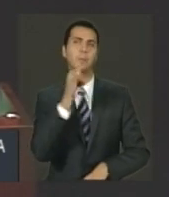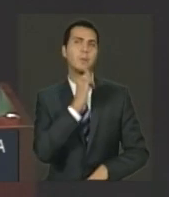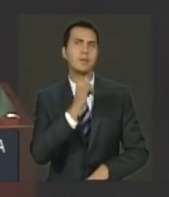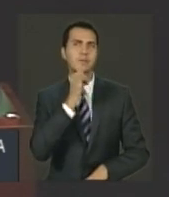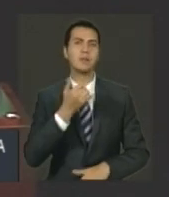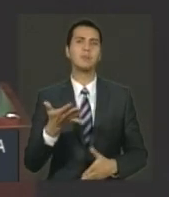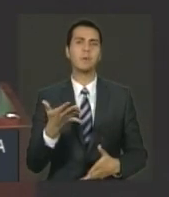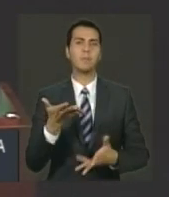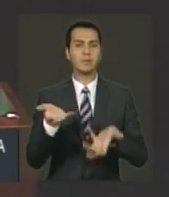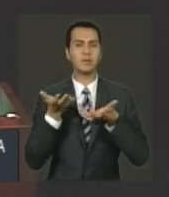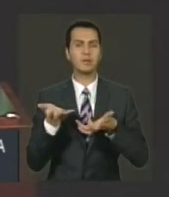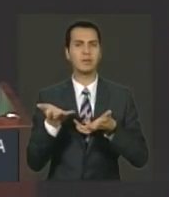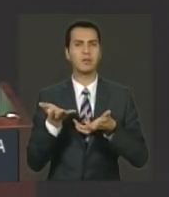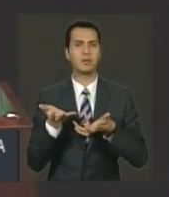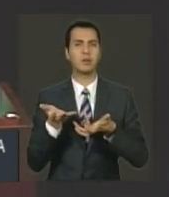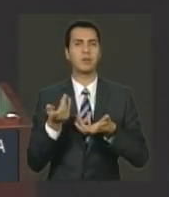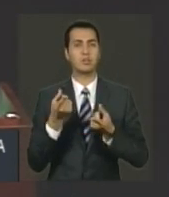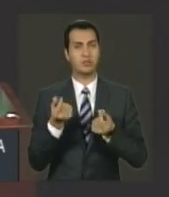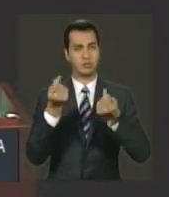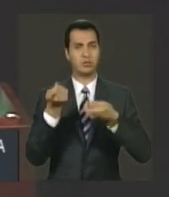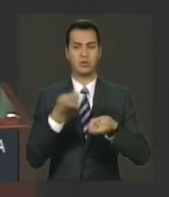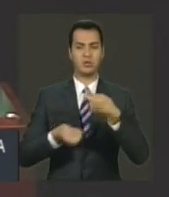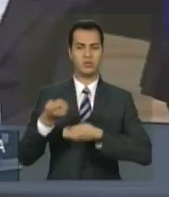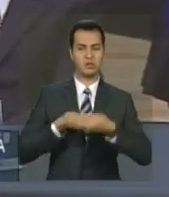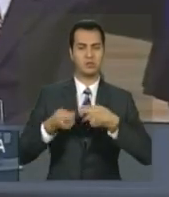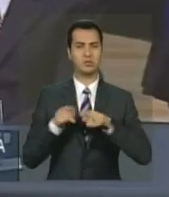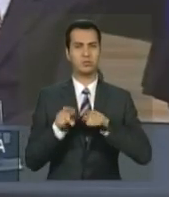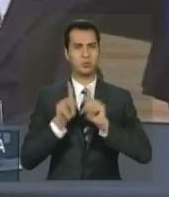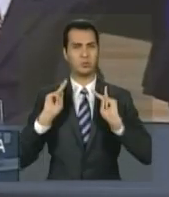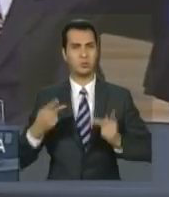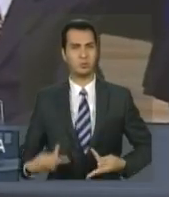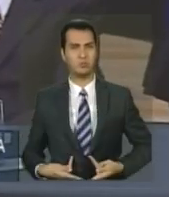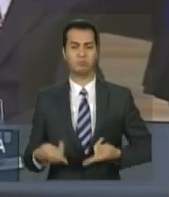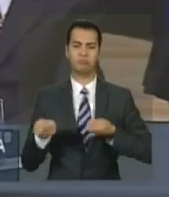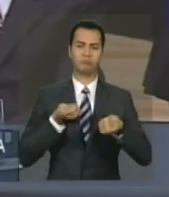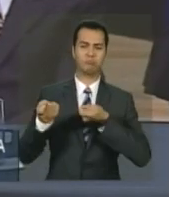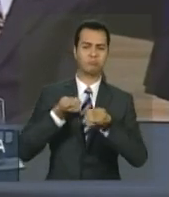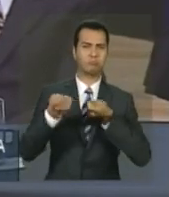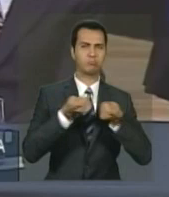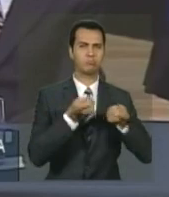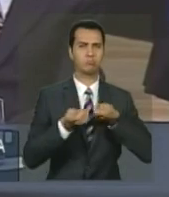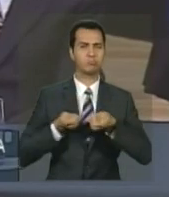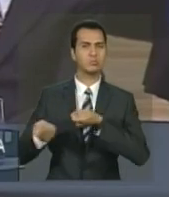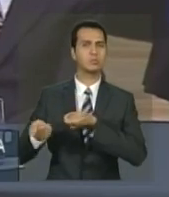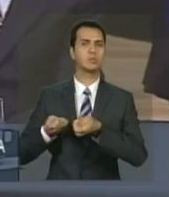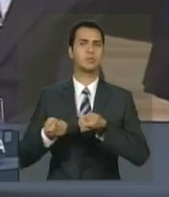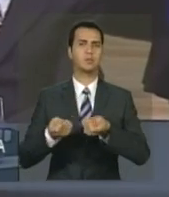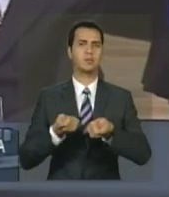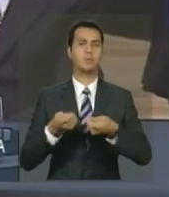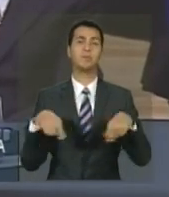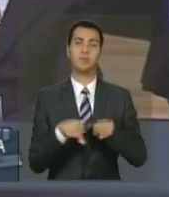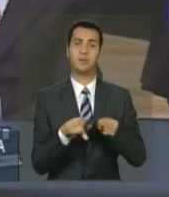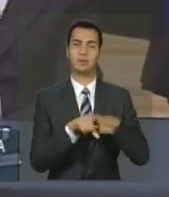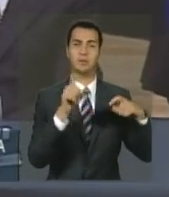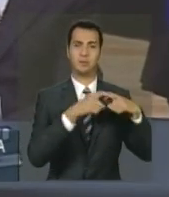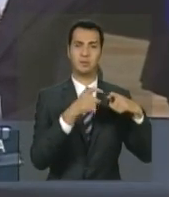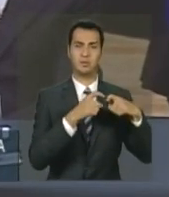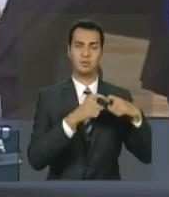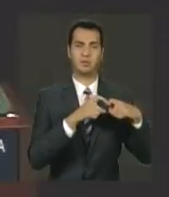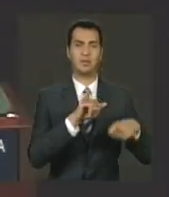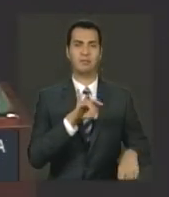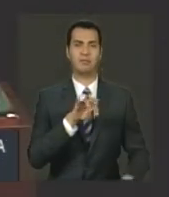racionalização do uso de recursos econômicos e humanos, que são sabidamente finitos, e da medicina